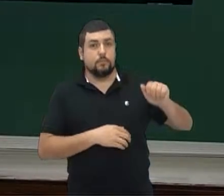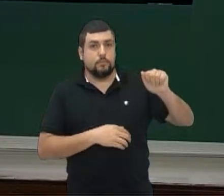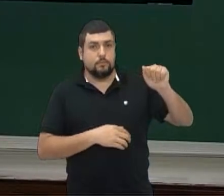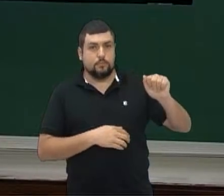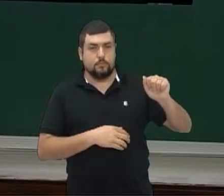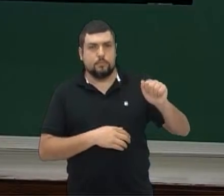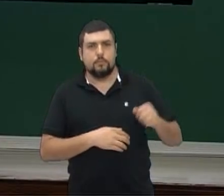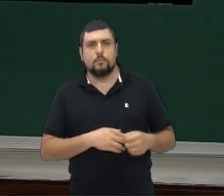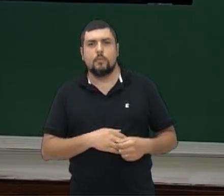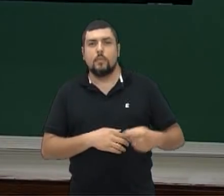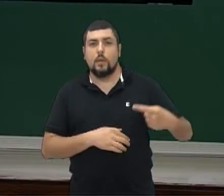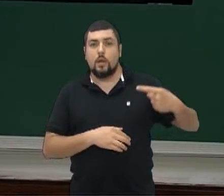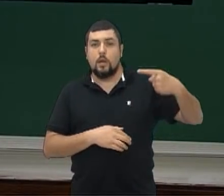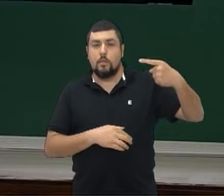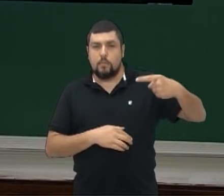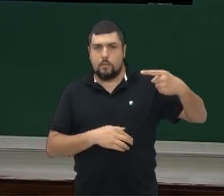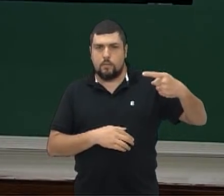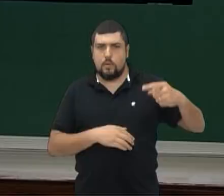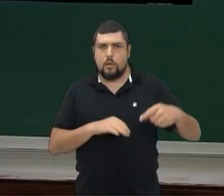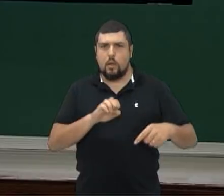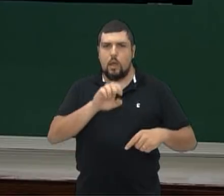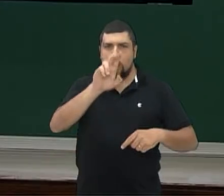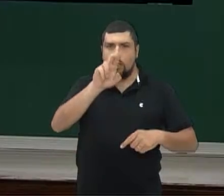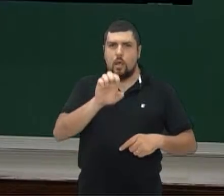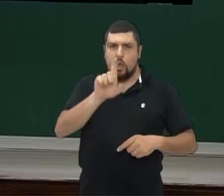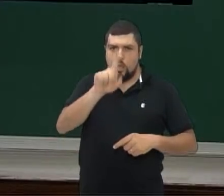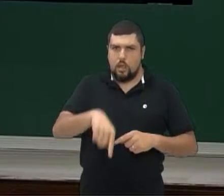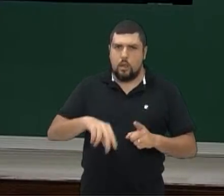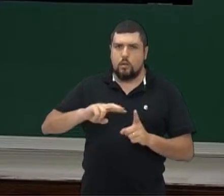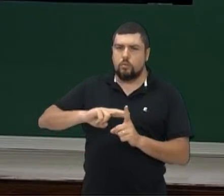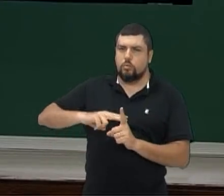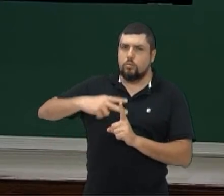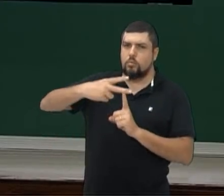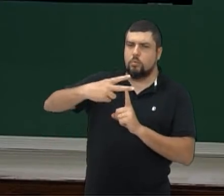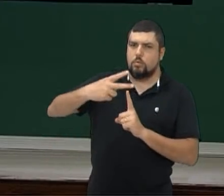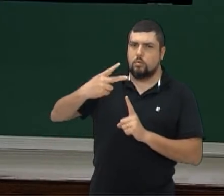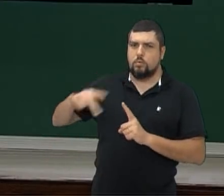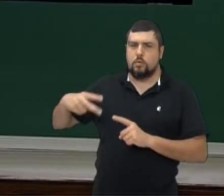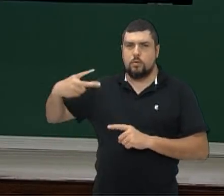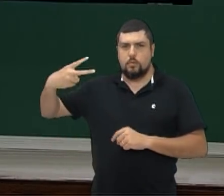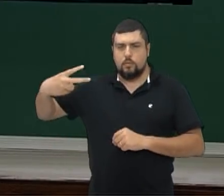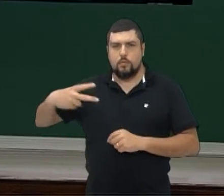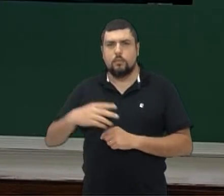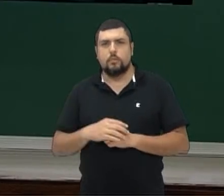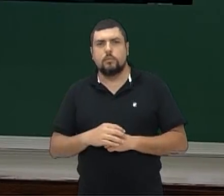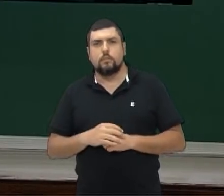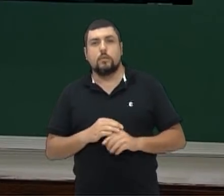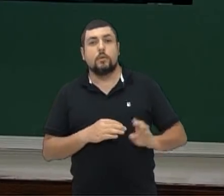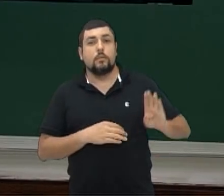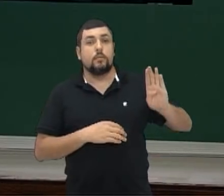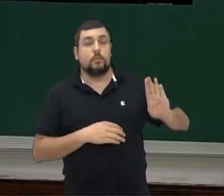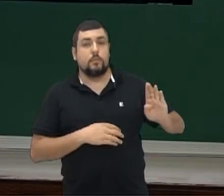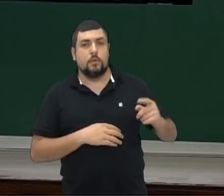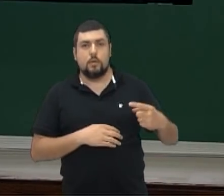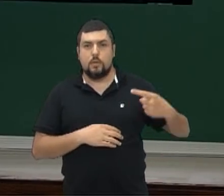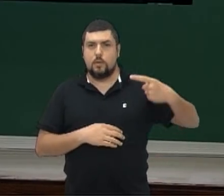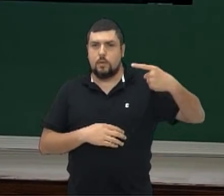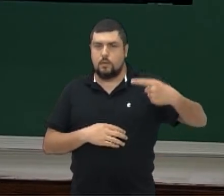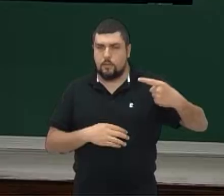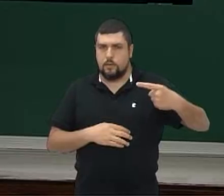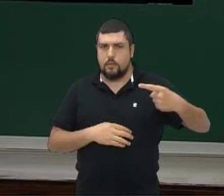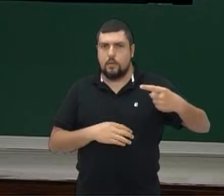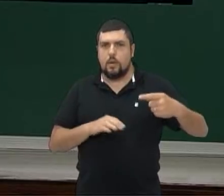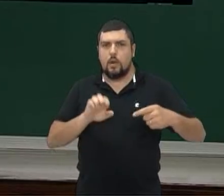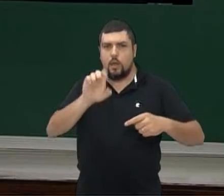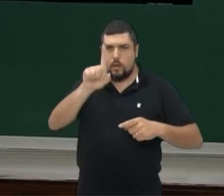figura 1 é 2 vezes a área da figura 2, a letra B, a área da figura 1 é